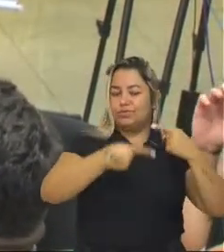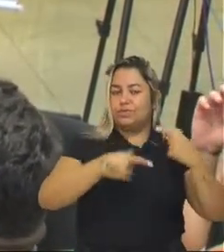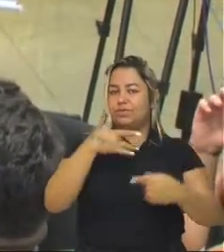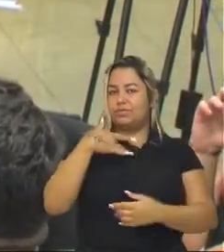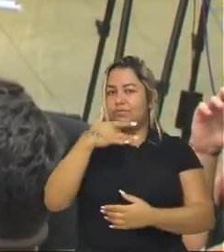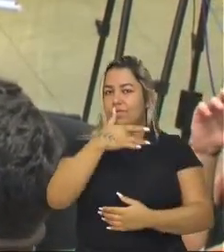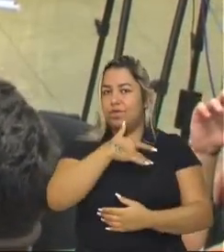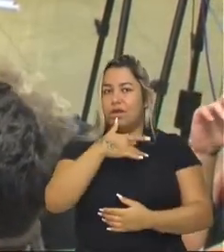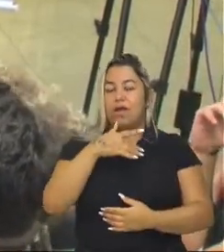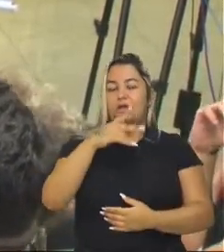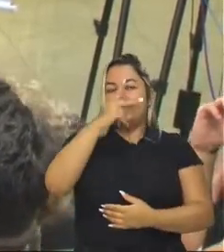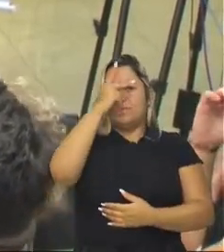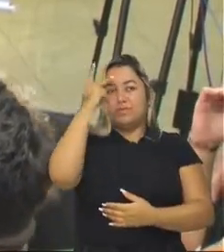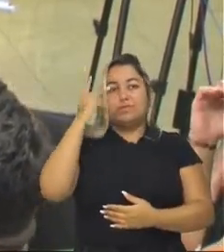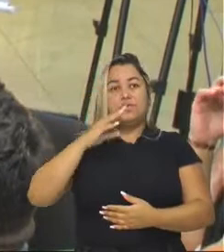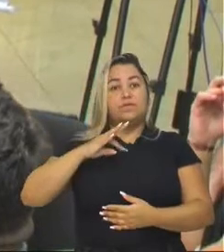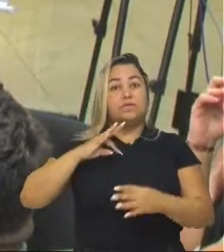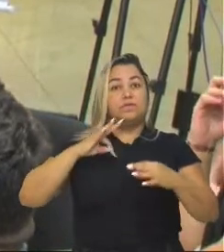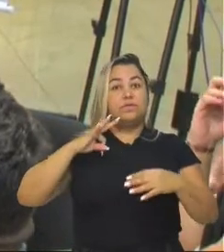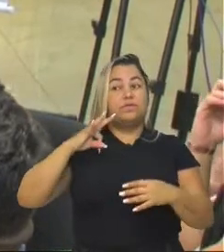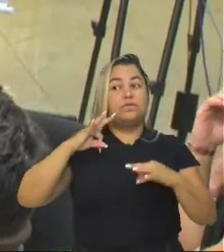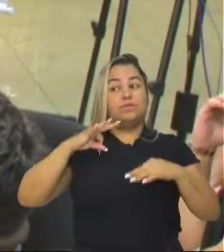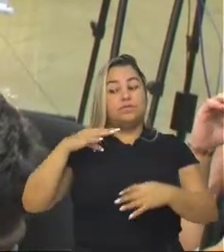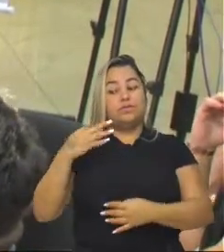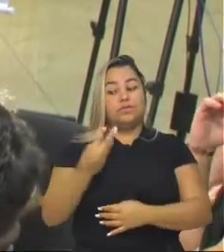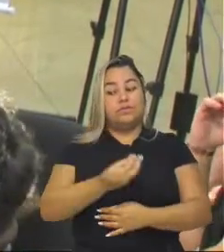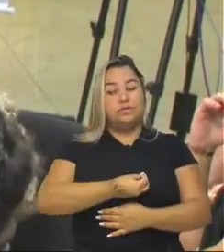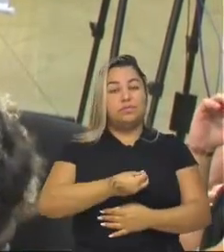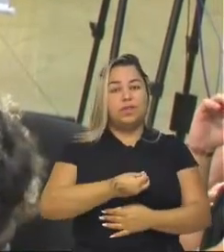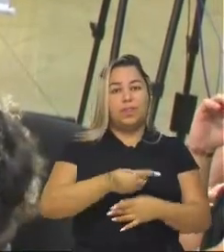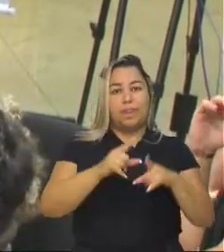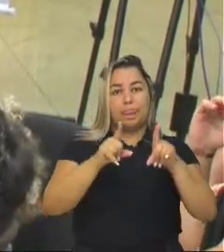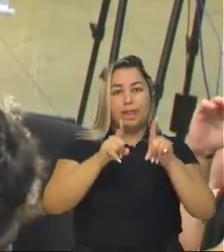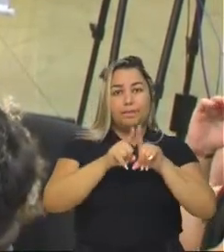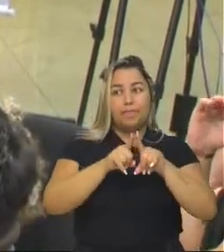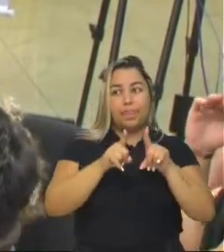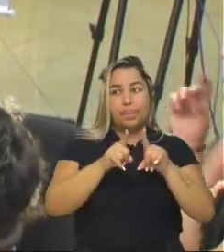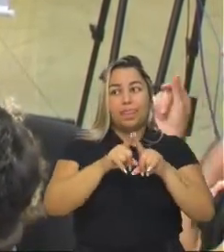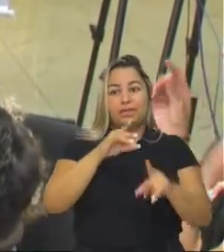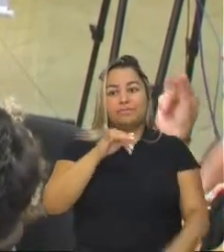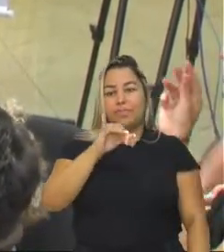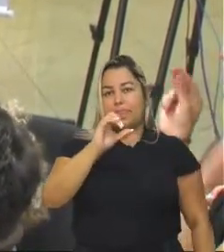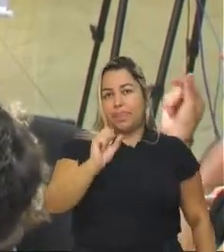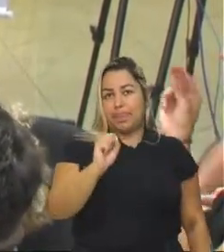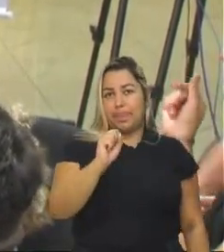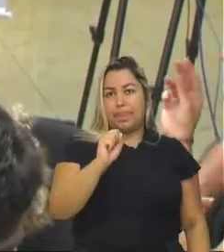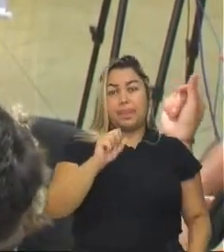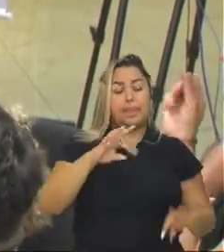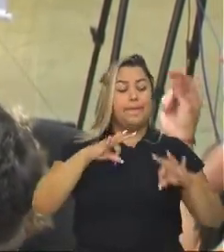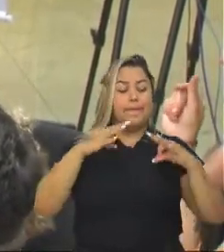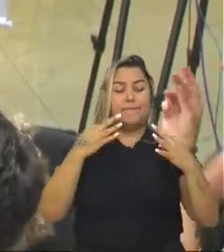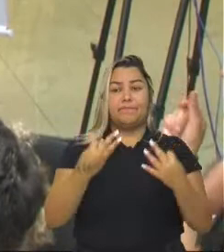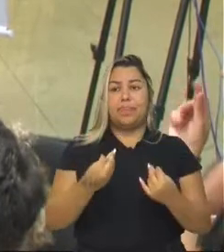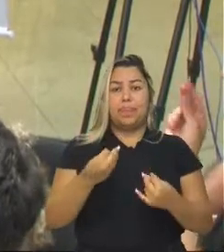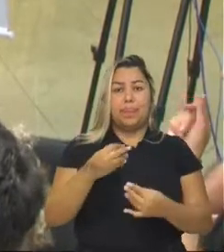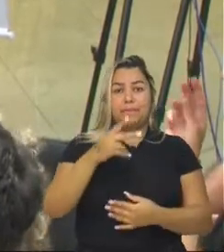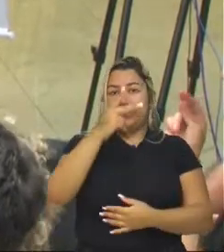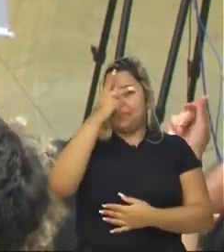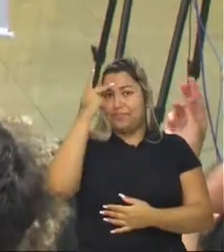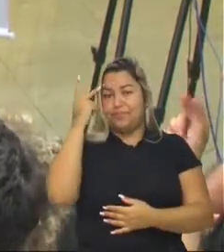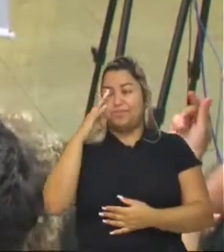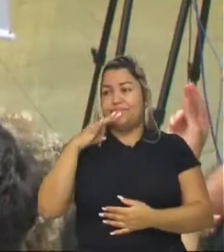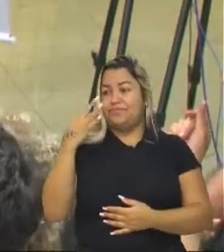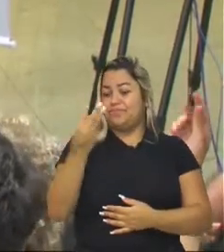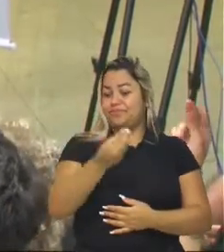cuidado para as pessoas trans, muitas vezes colocam num horizonte um horizonte cisnormativo, né? Assim, nem toda pessoa trans quer